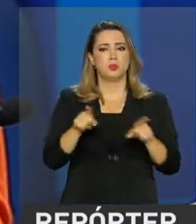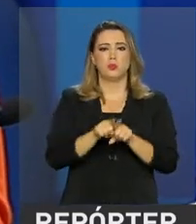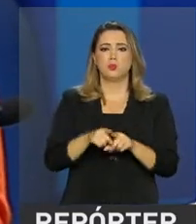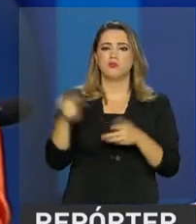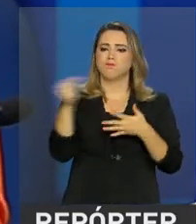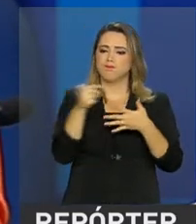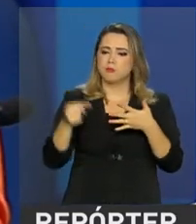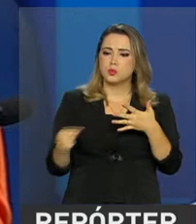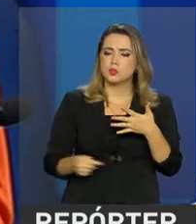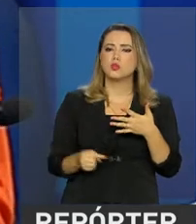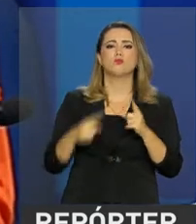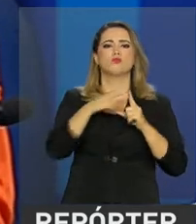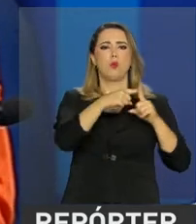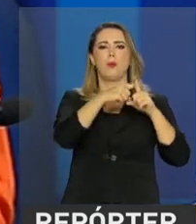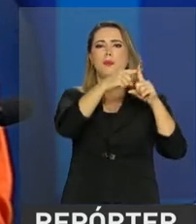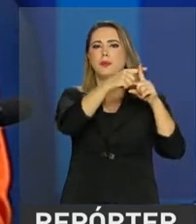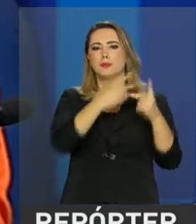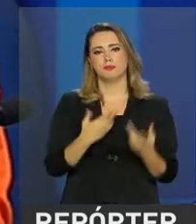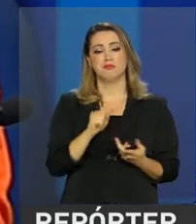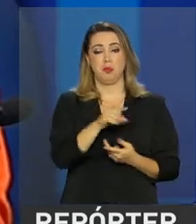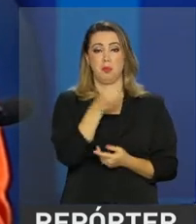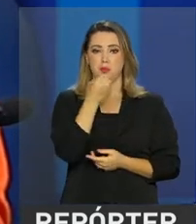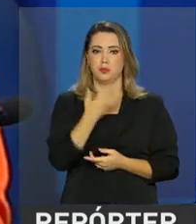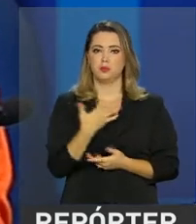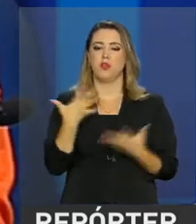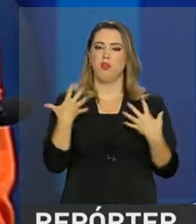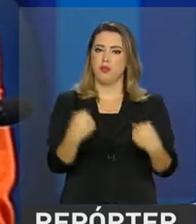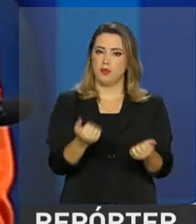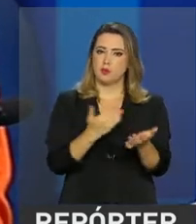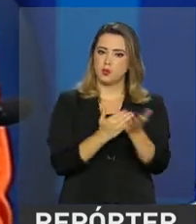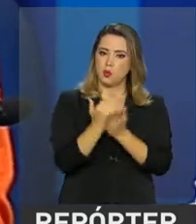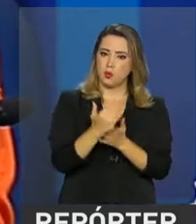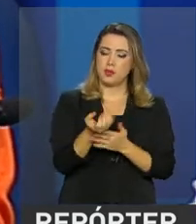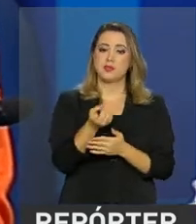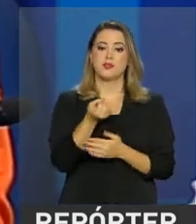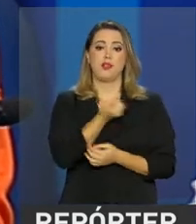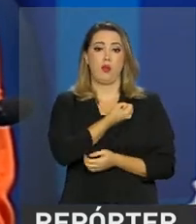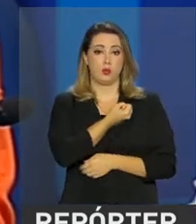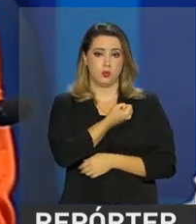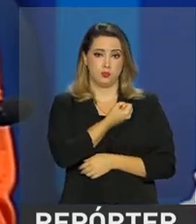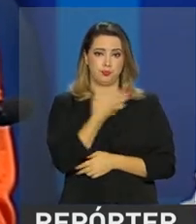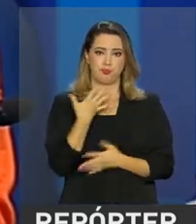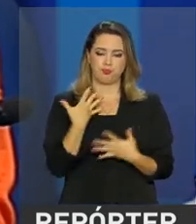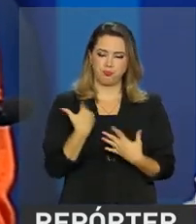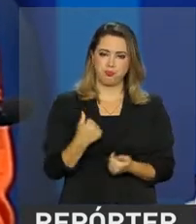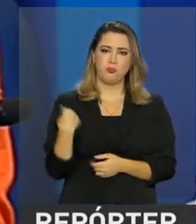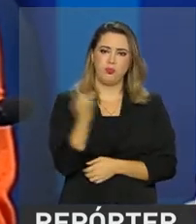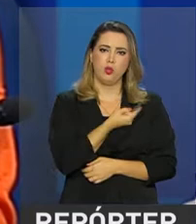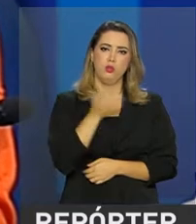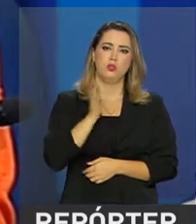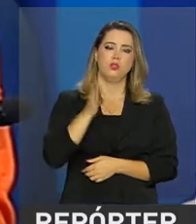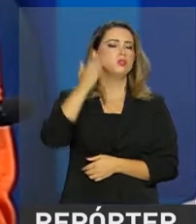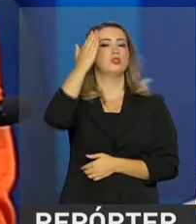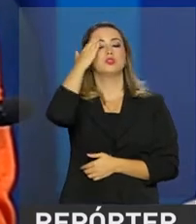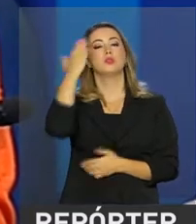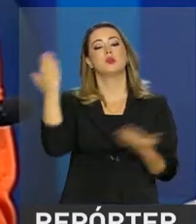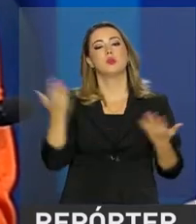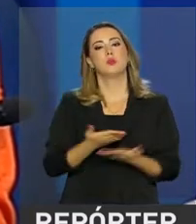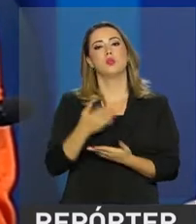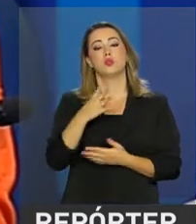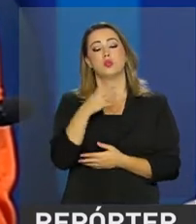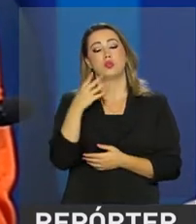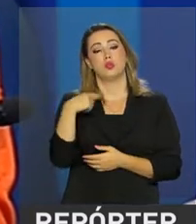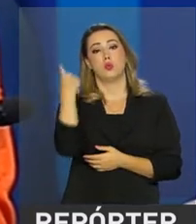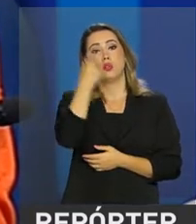muitos pontos positivos. Vamos, então, passar aos dados a vocês. Como sabemos, hoje a duração regular